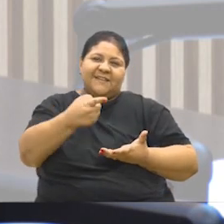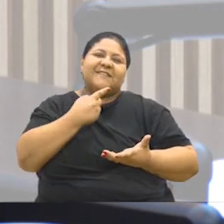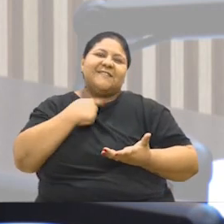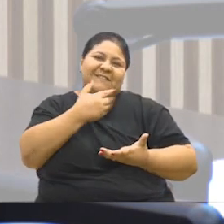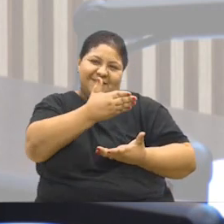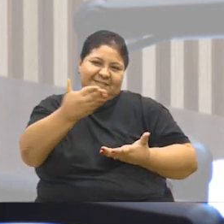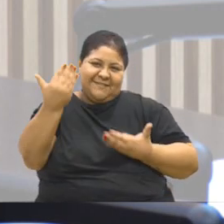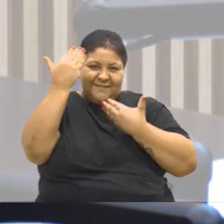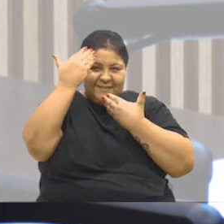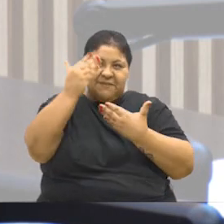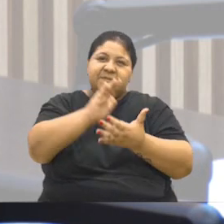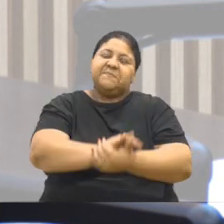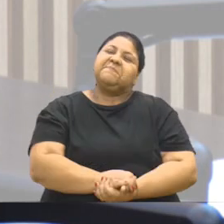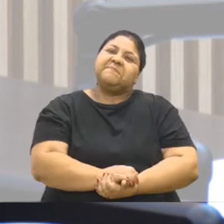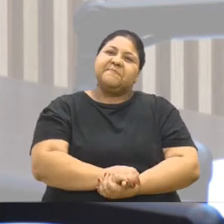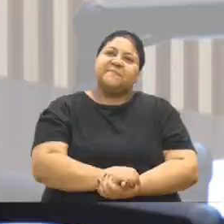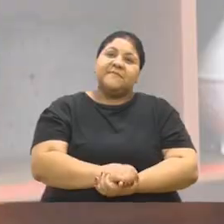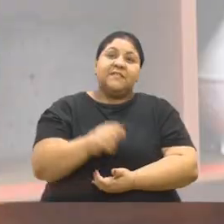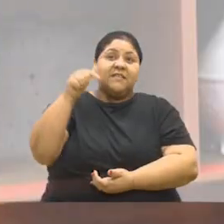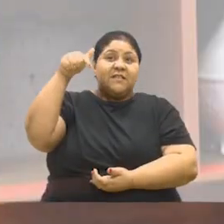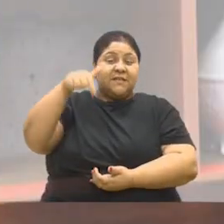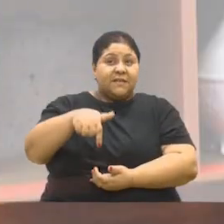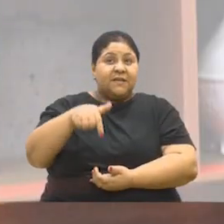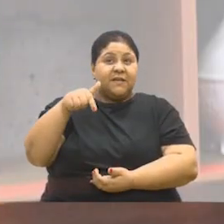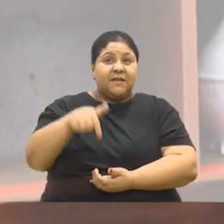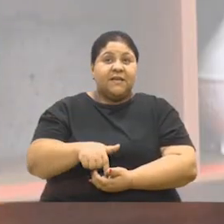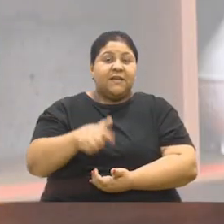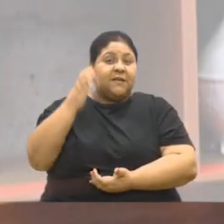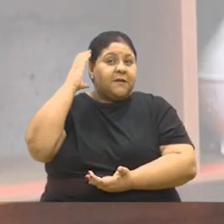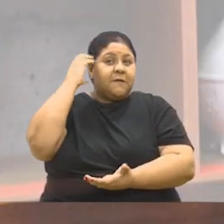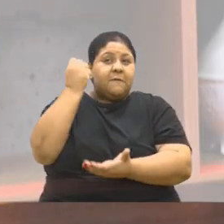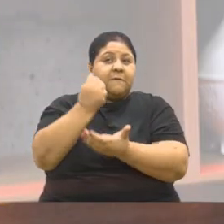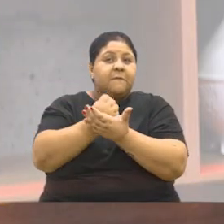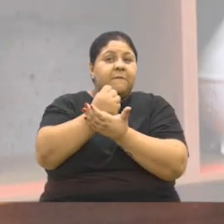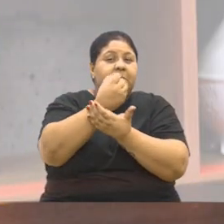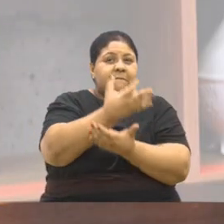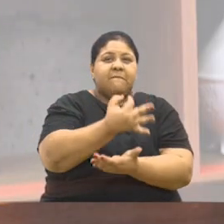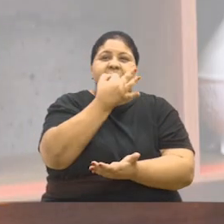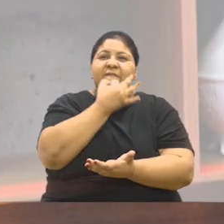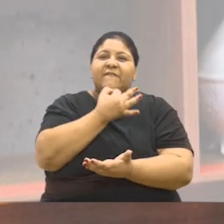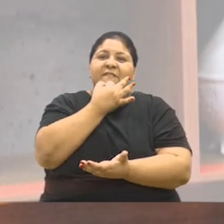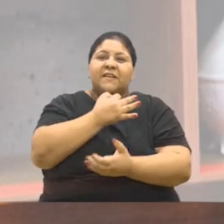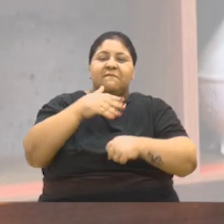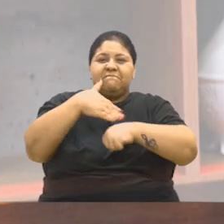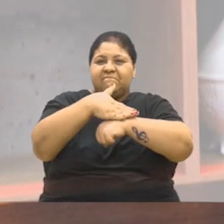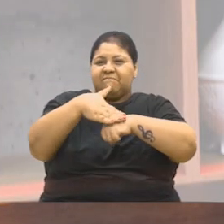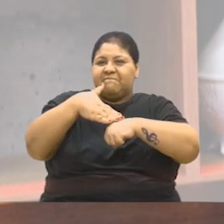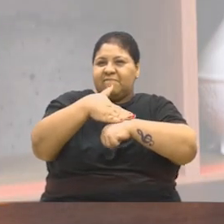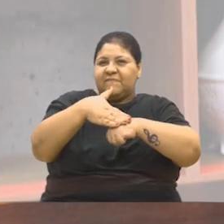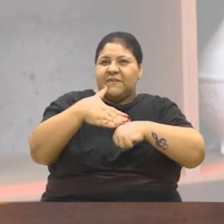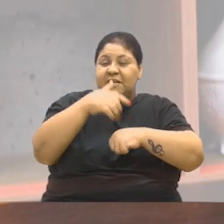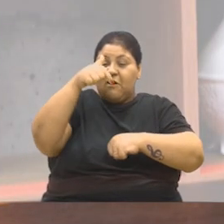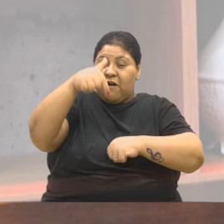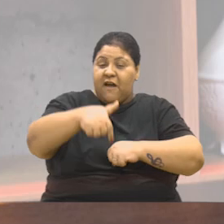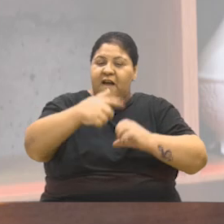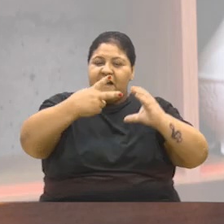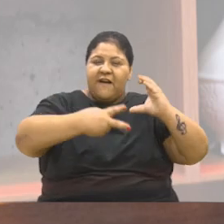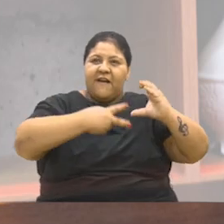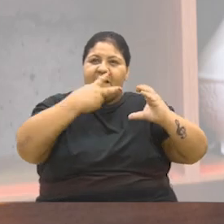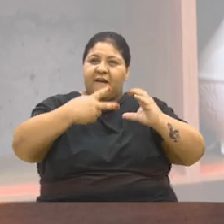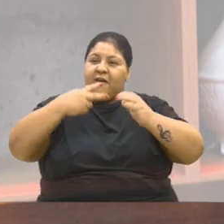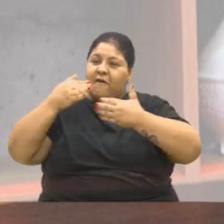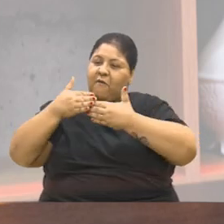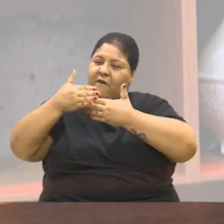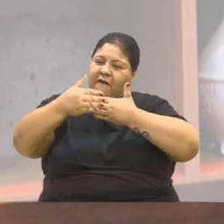alegria. É isso que eu desejo. Muito obrigada. Esse foi o nosso podcast Caxias Conversa, podcast